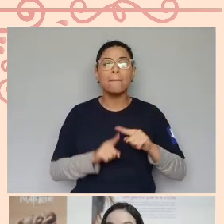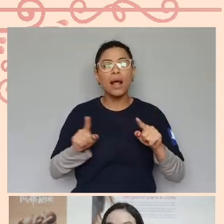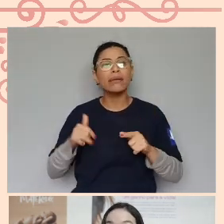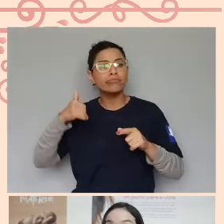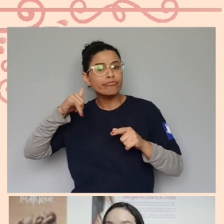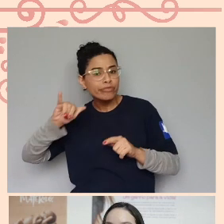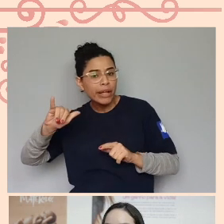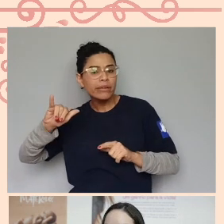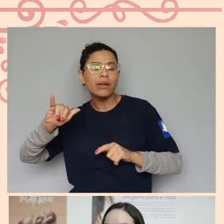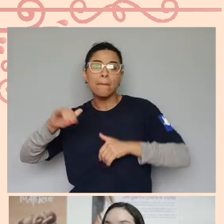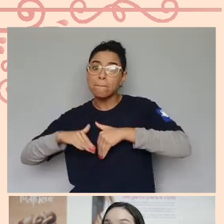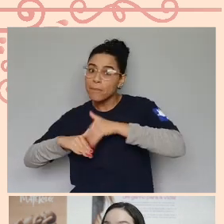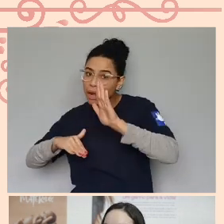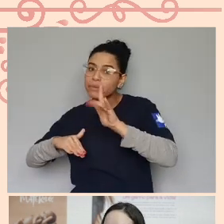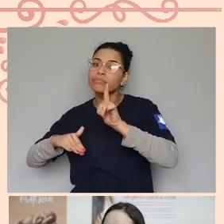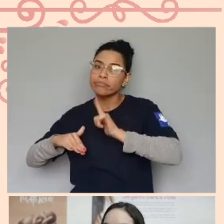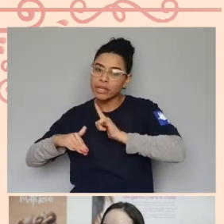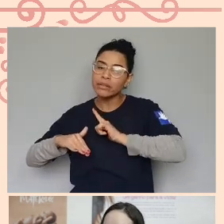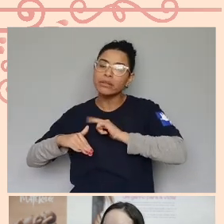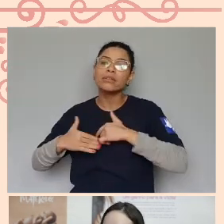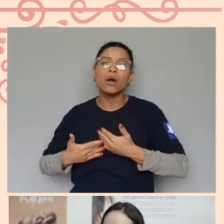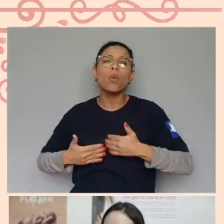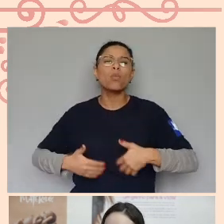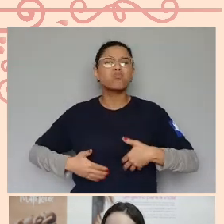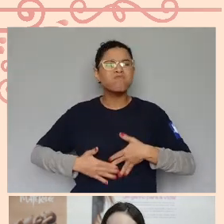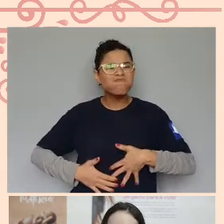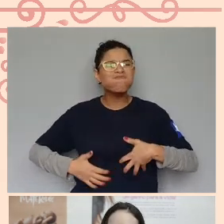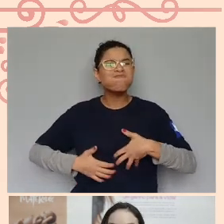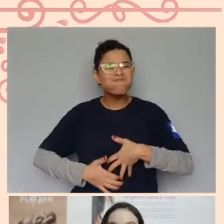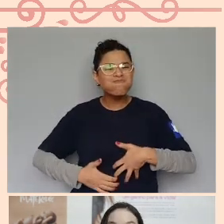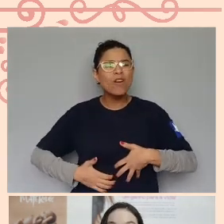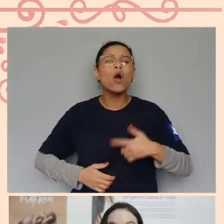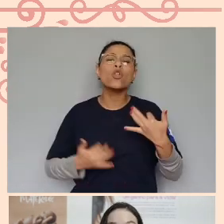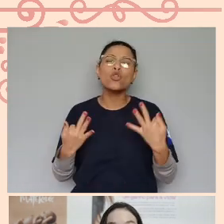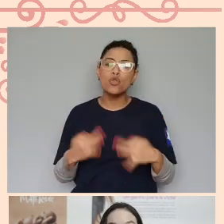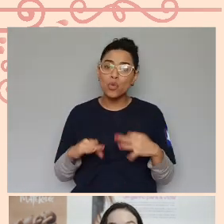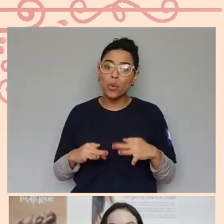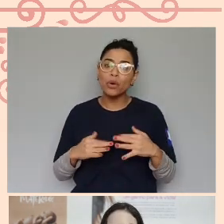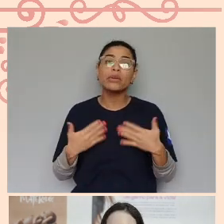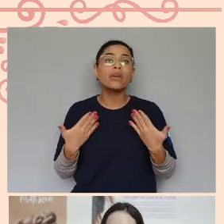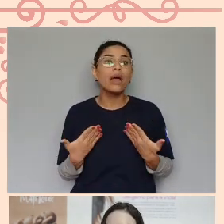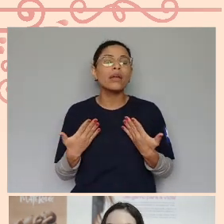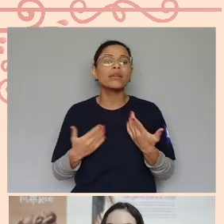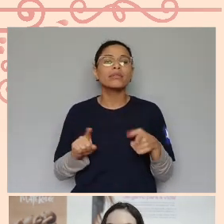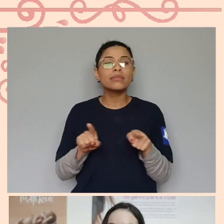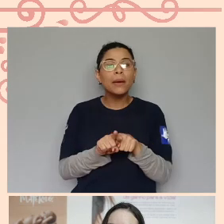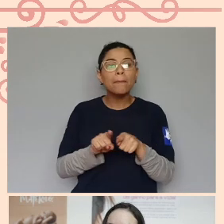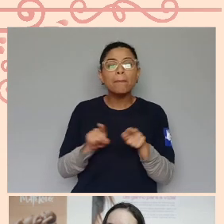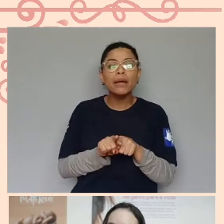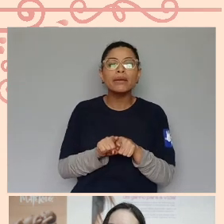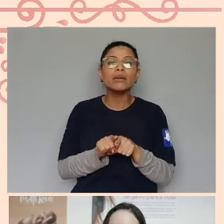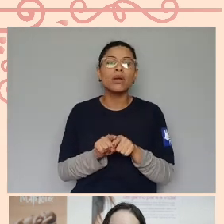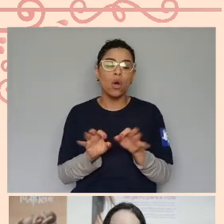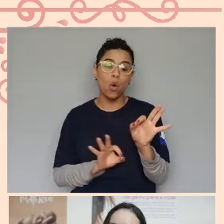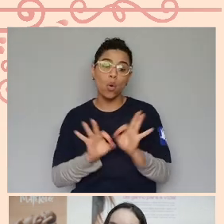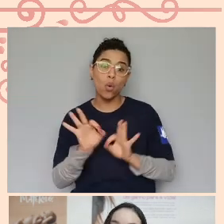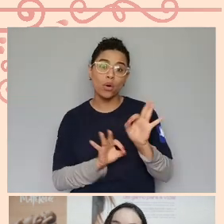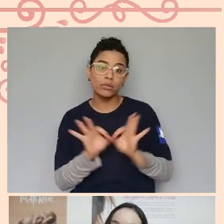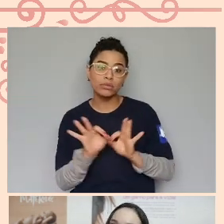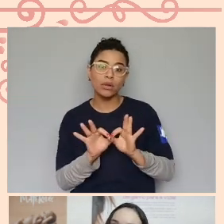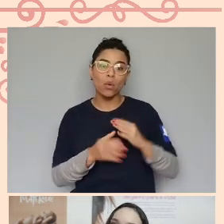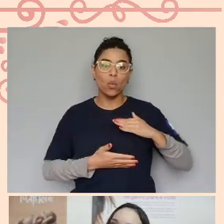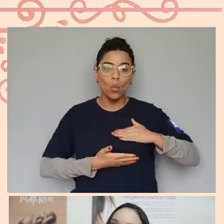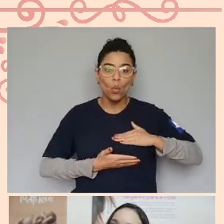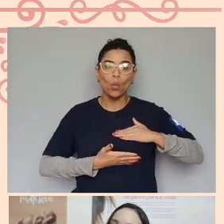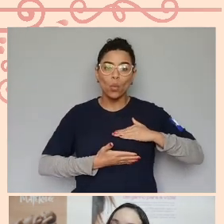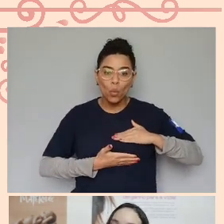fórmula vai ter muito excesso, isso pode causar mais cólicas no bebê. Em relação à administração, a sucção via seio é a